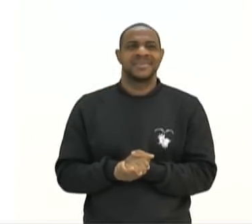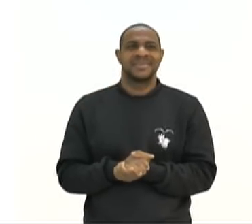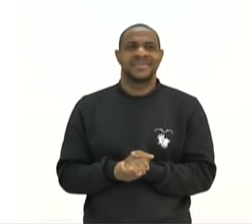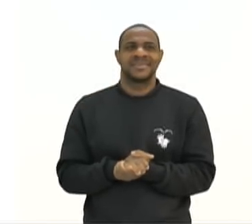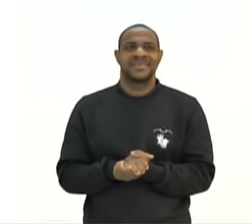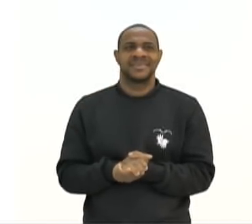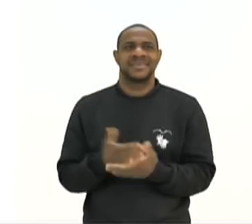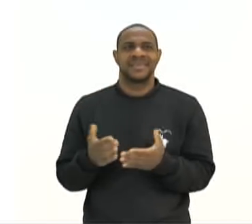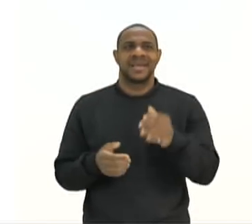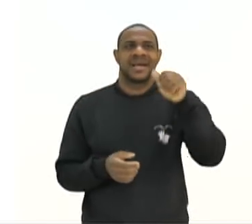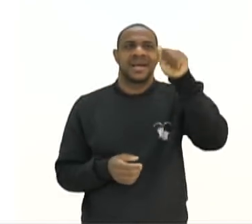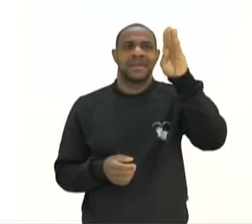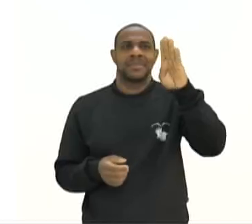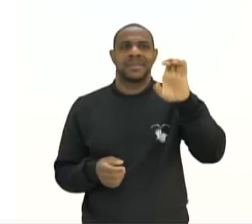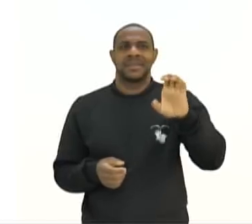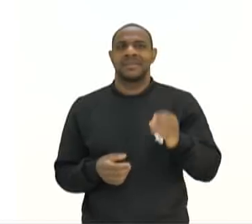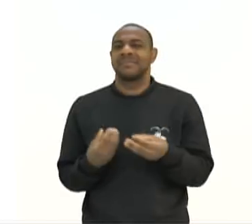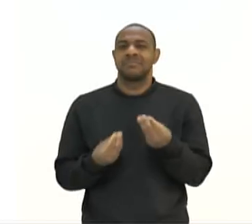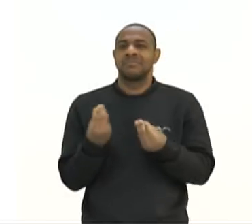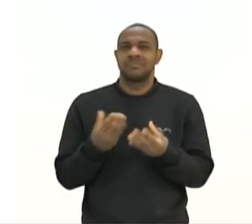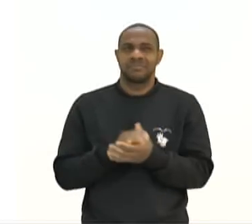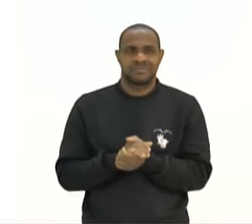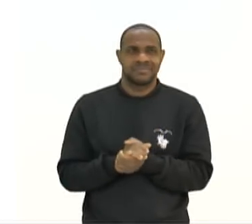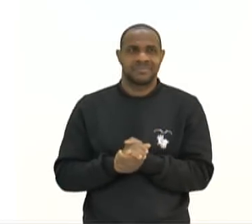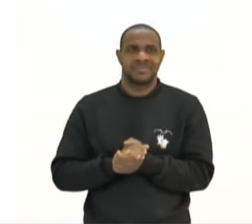Tchararam! A, B, C or D?